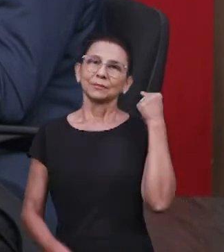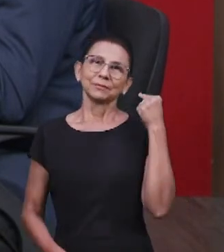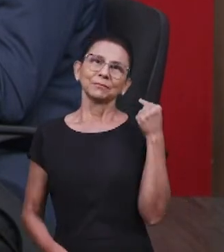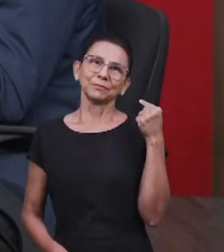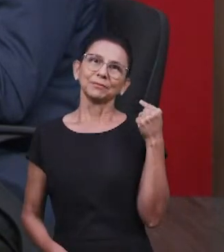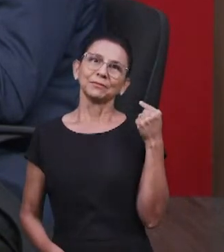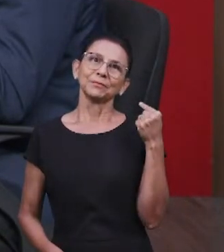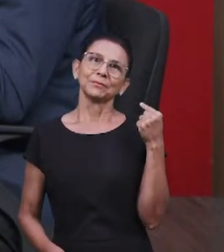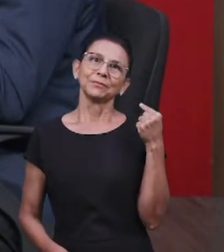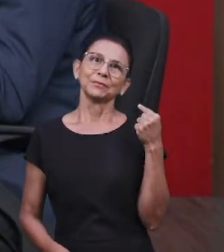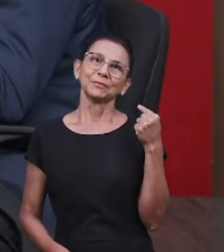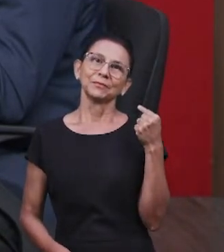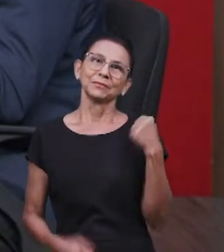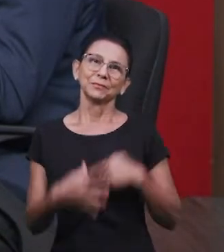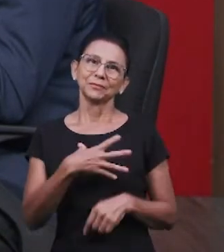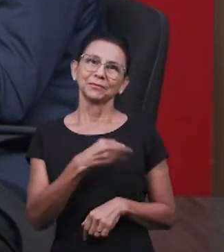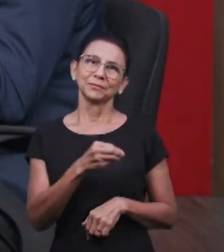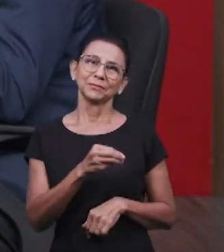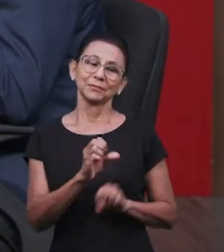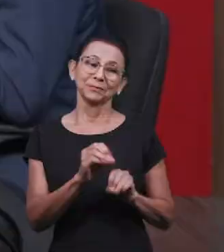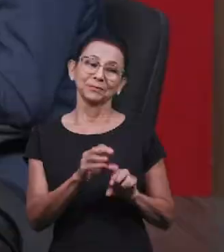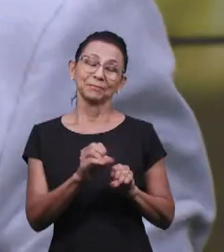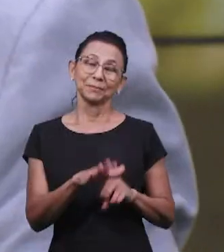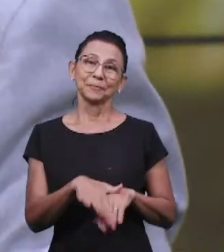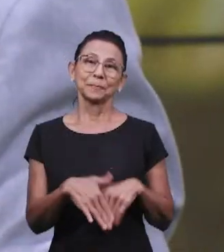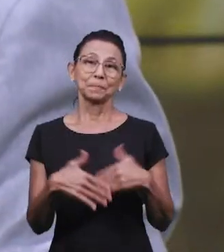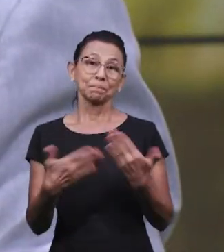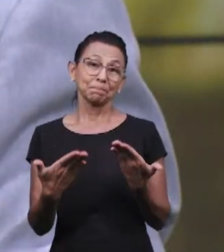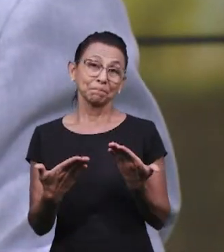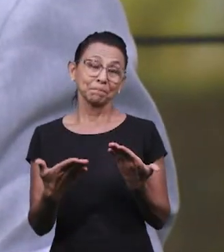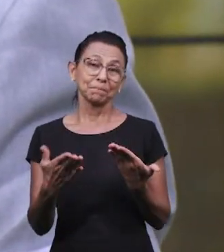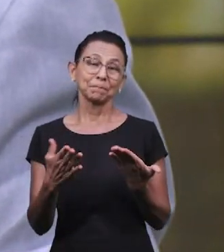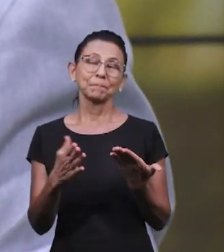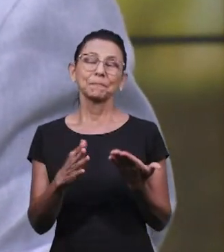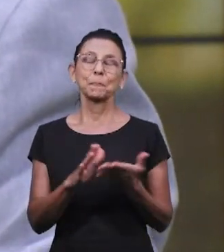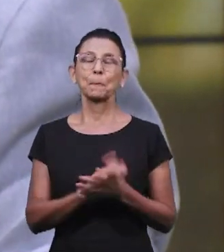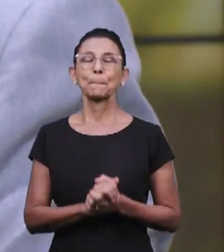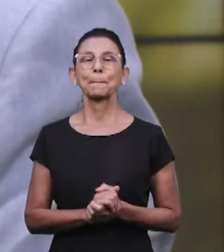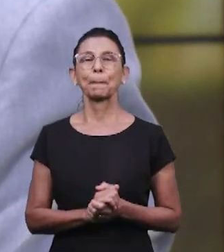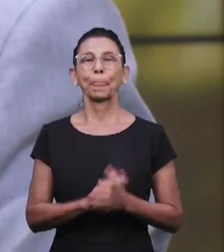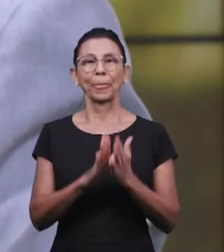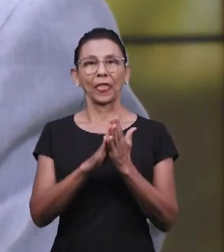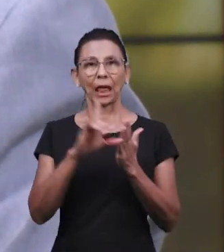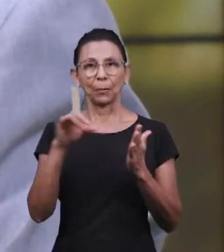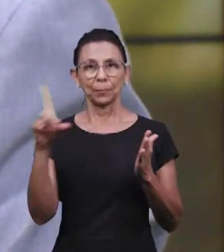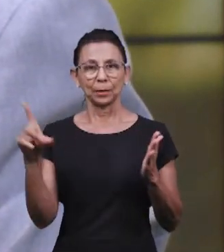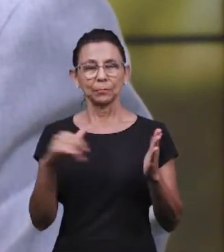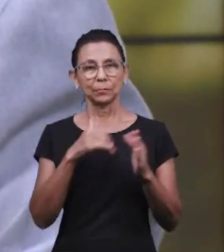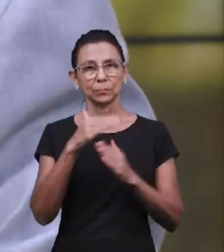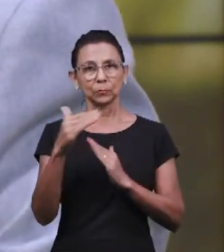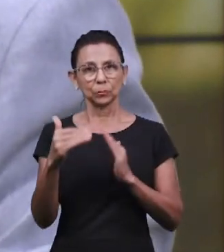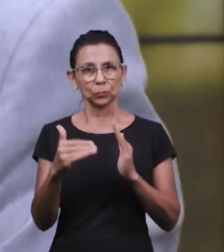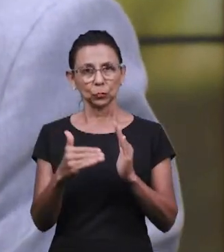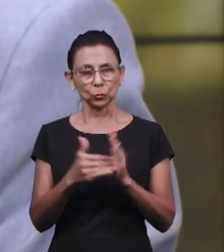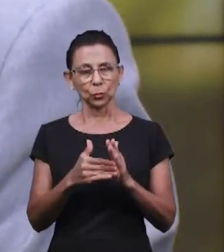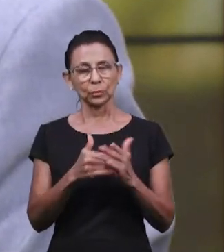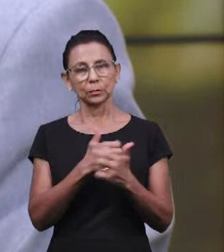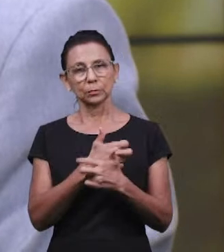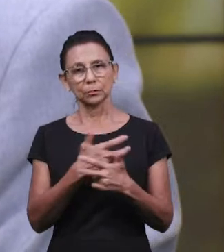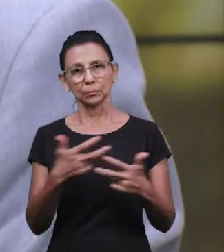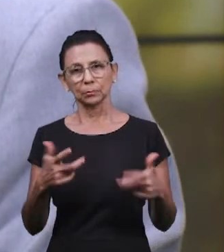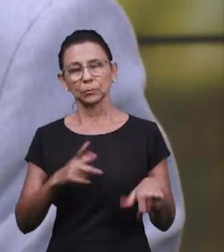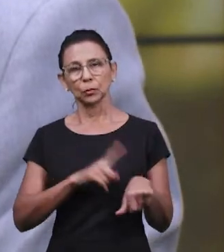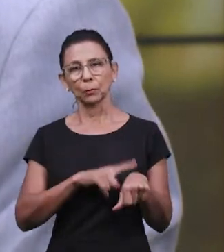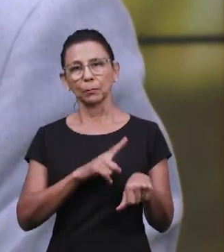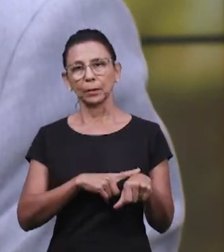é um grande desafio a criação de uma criança e a palavra, claro, né, em todos os aspectos da